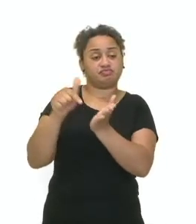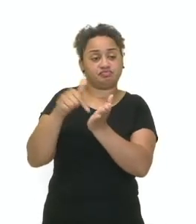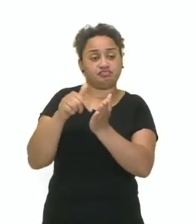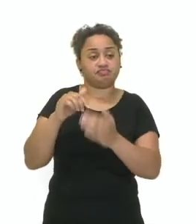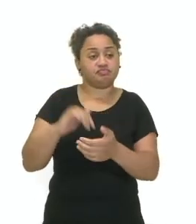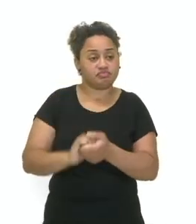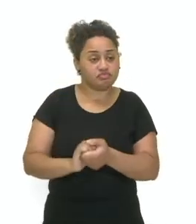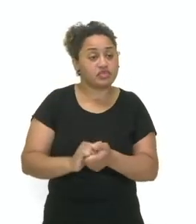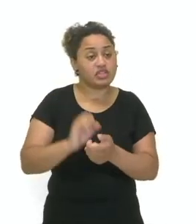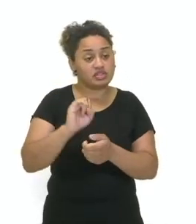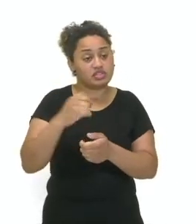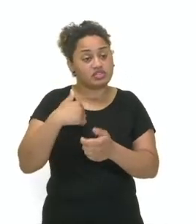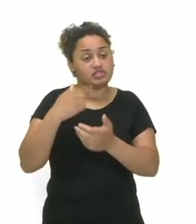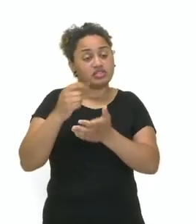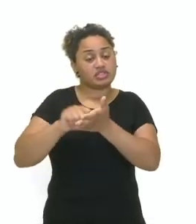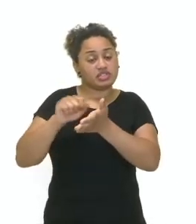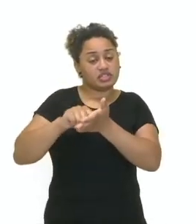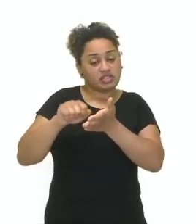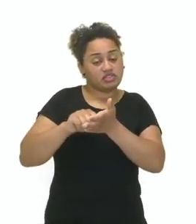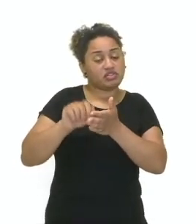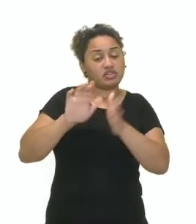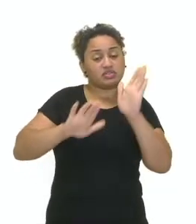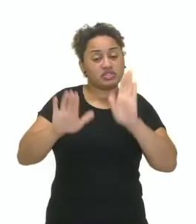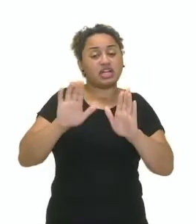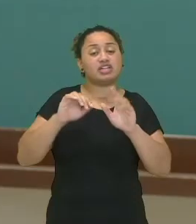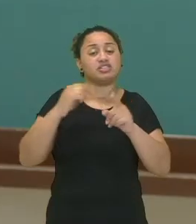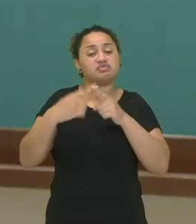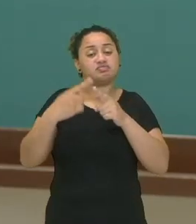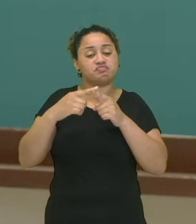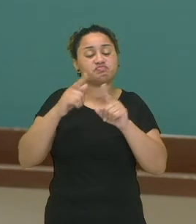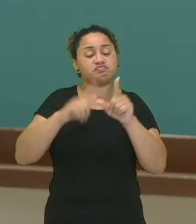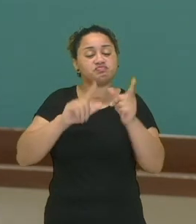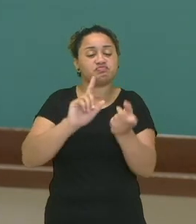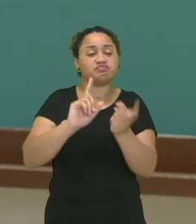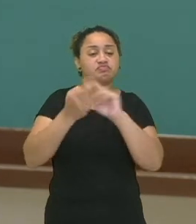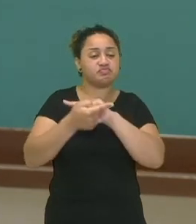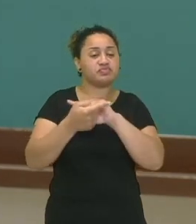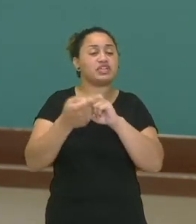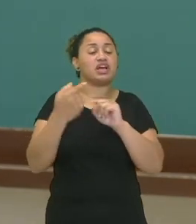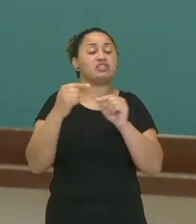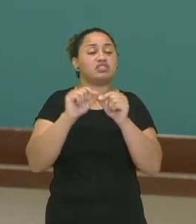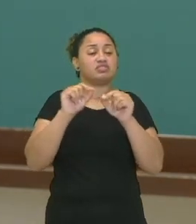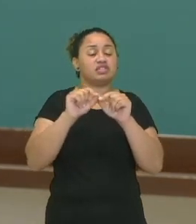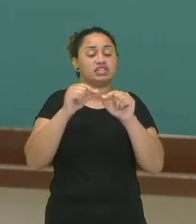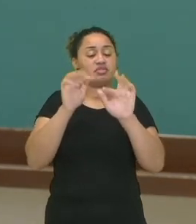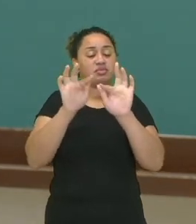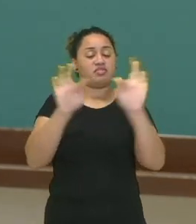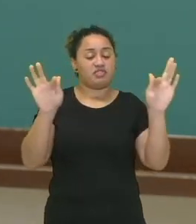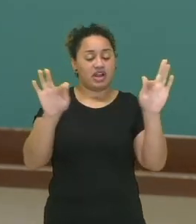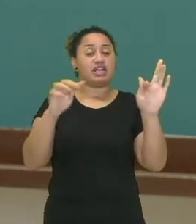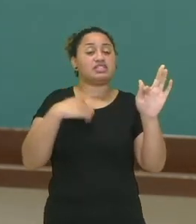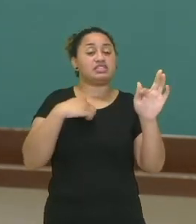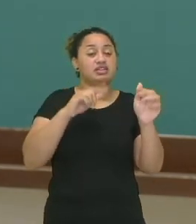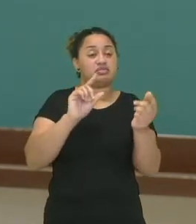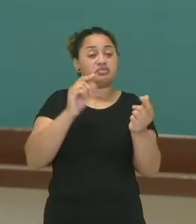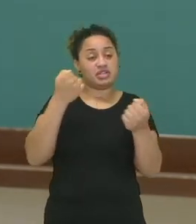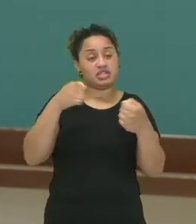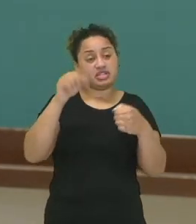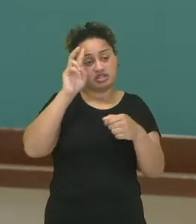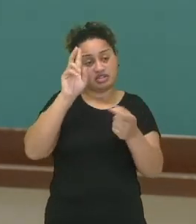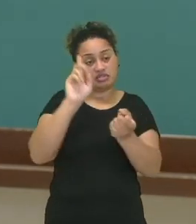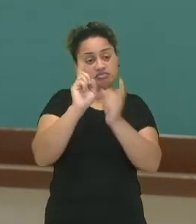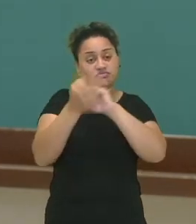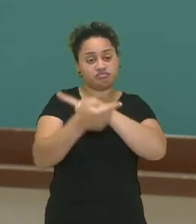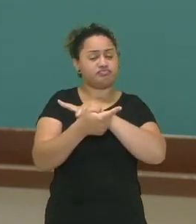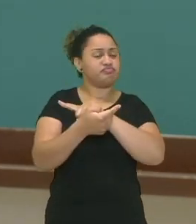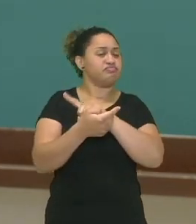cuidando se for escrever, pois as letras ficam invertidas, né? Então, se eu for querer fazer uma frase, eu tenho que lembrar que eu tenho que fazer ela invertida, né? Como